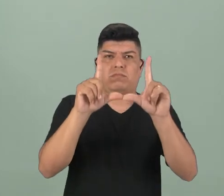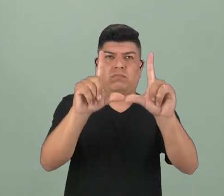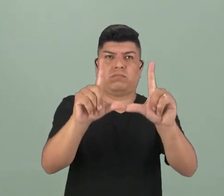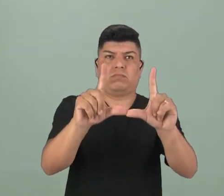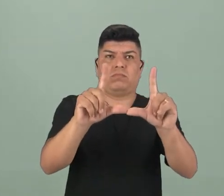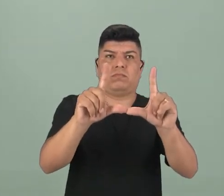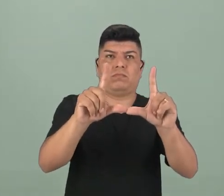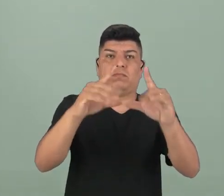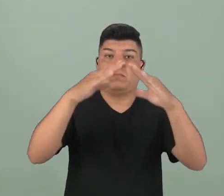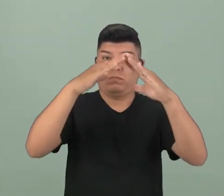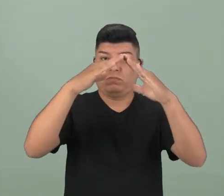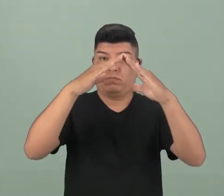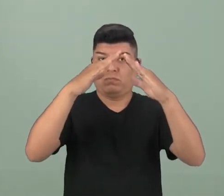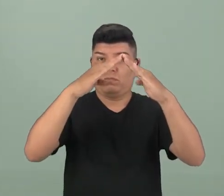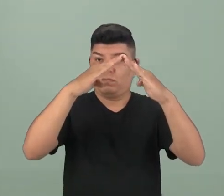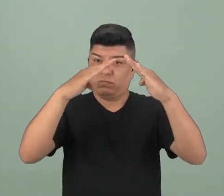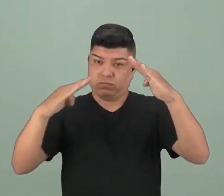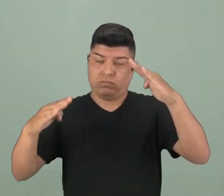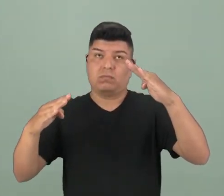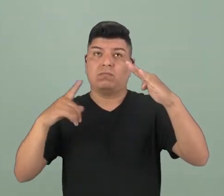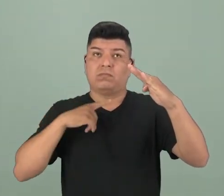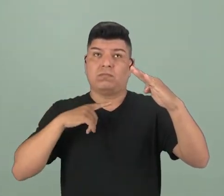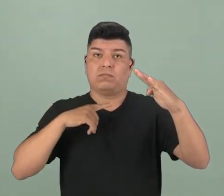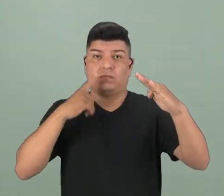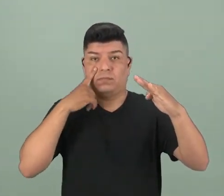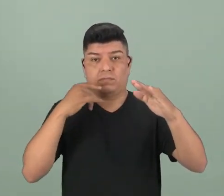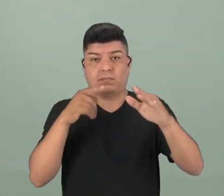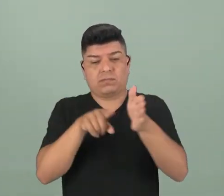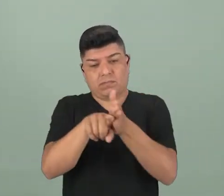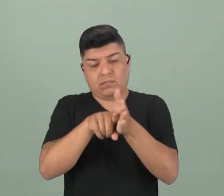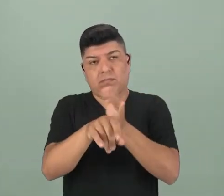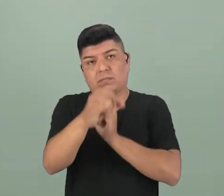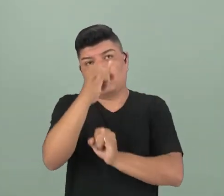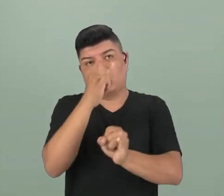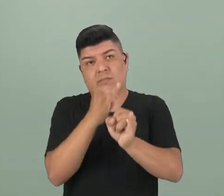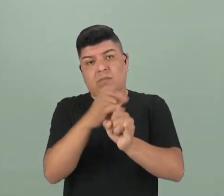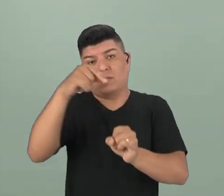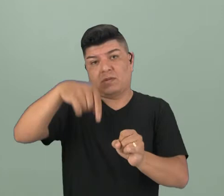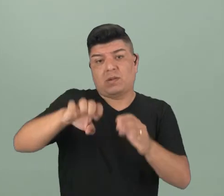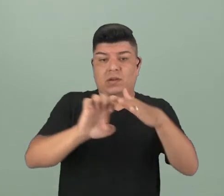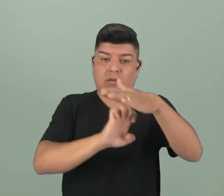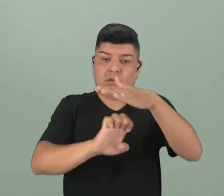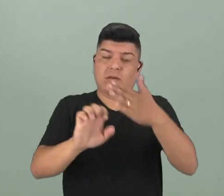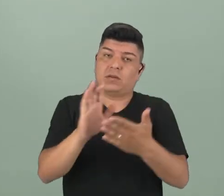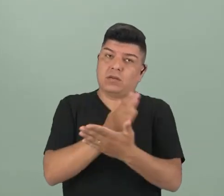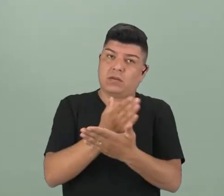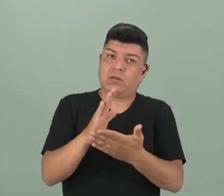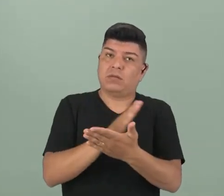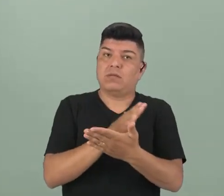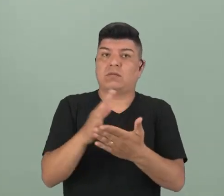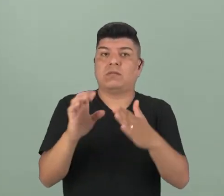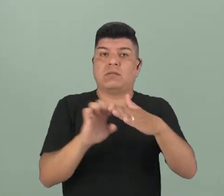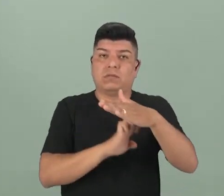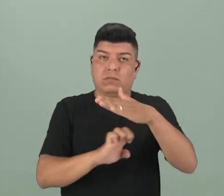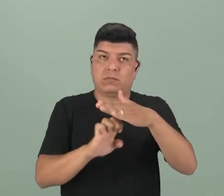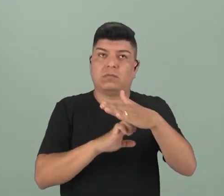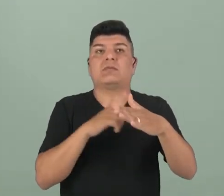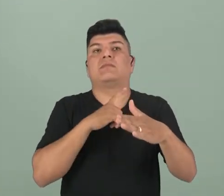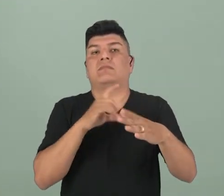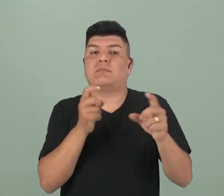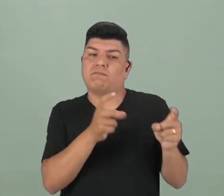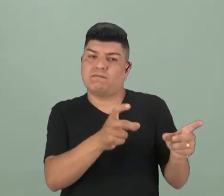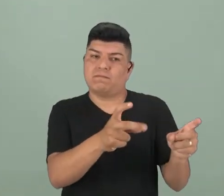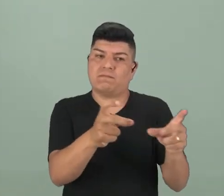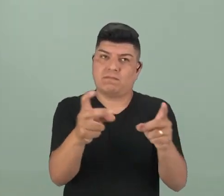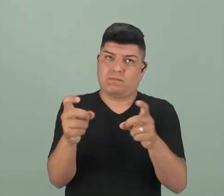você dá uma pesquisada aí rapidinho na internet. Ou então aqui no Acre mesmo, algumas empresas, né? Já tem até o outdoor